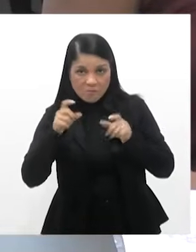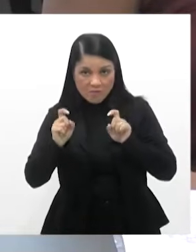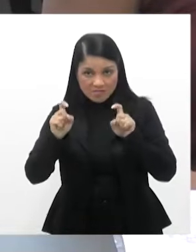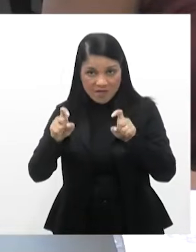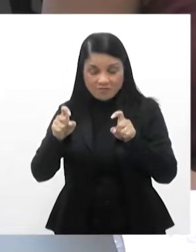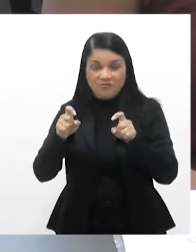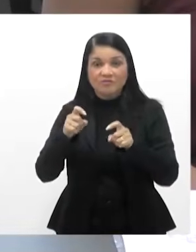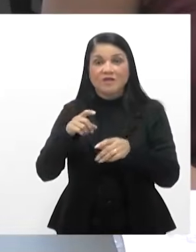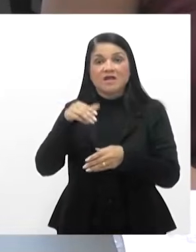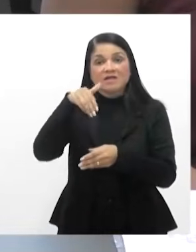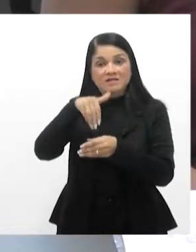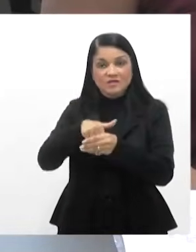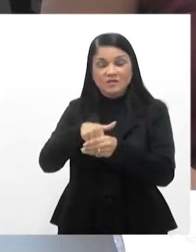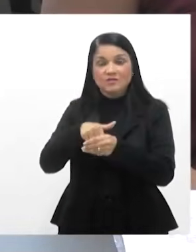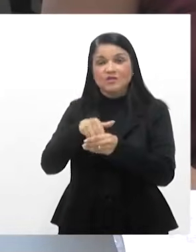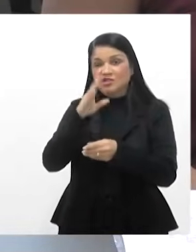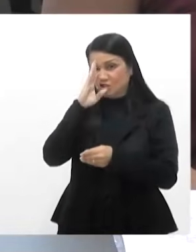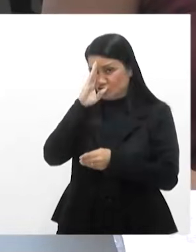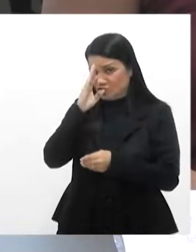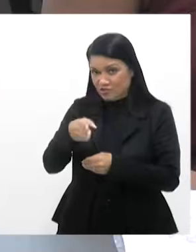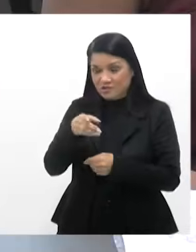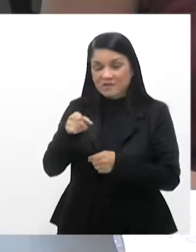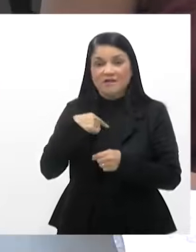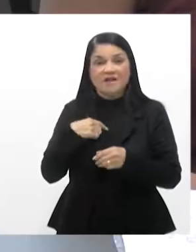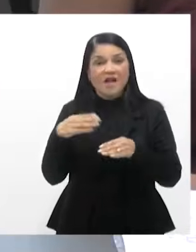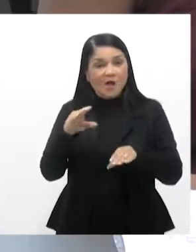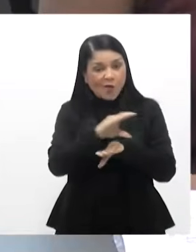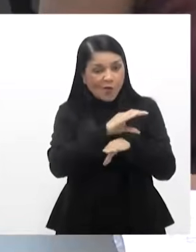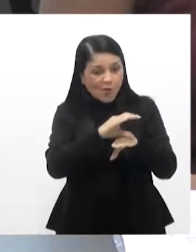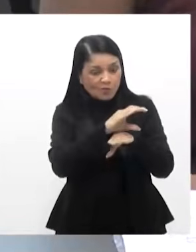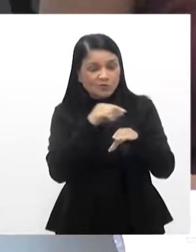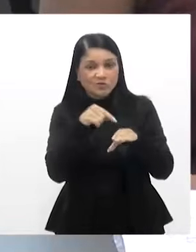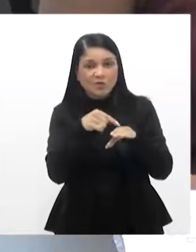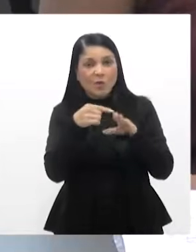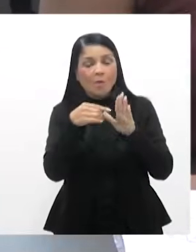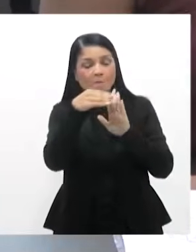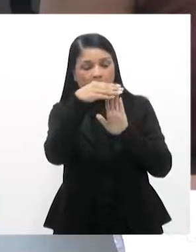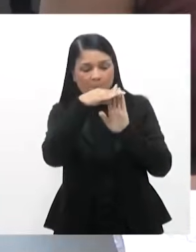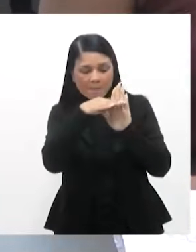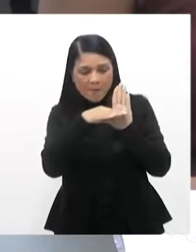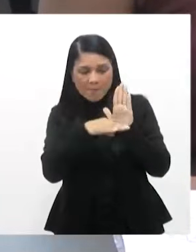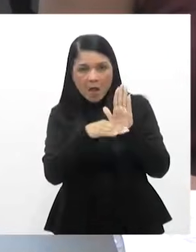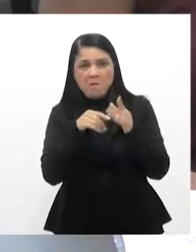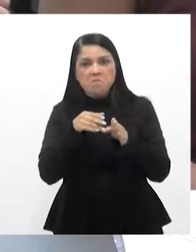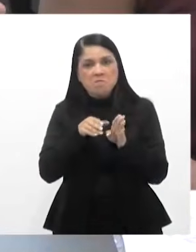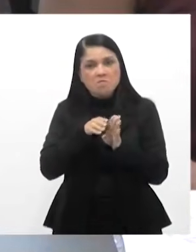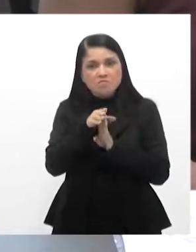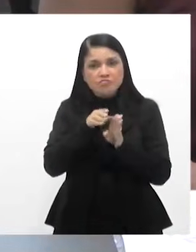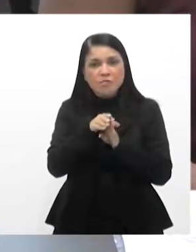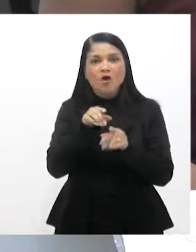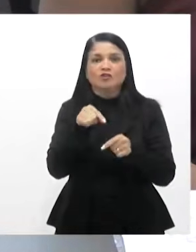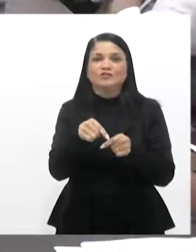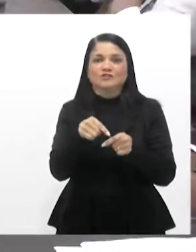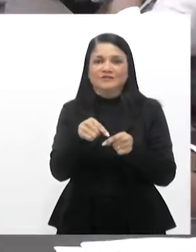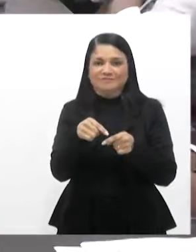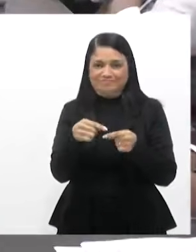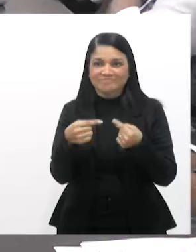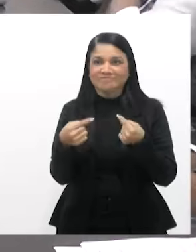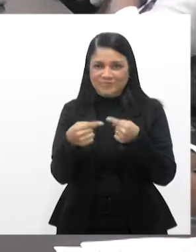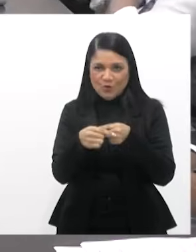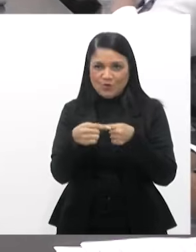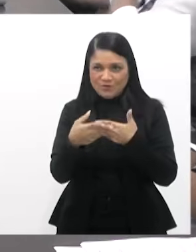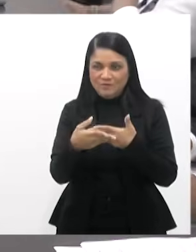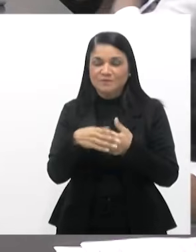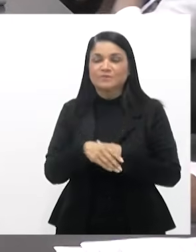você veja que a própria Constituição, ela traz no seu âmago a própria contradição. Apenas para